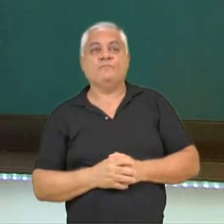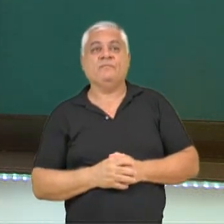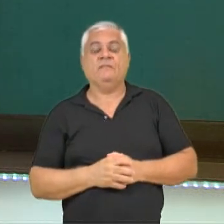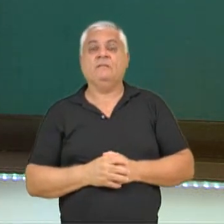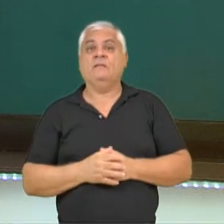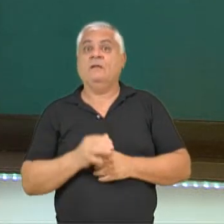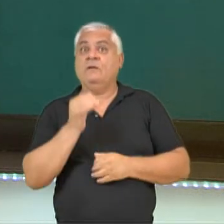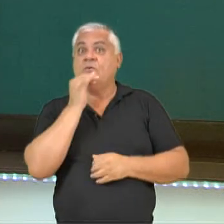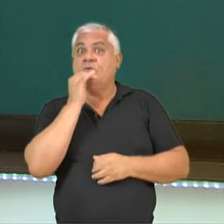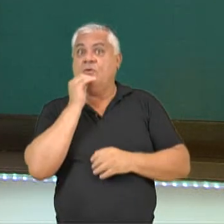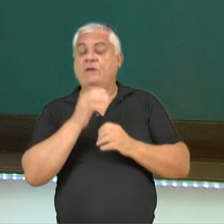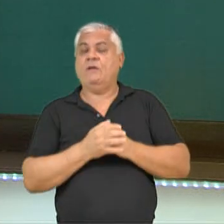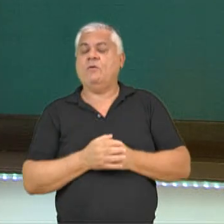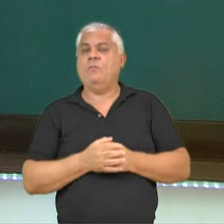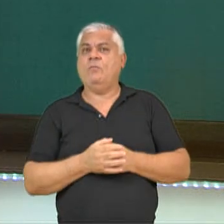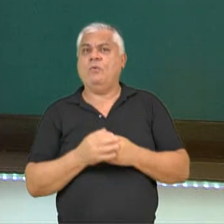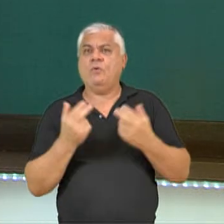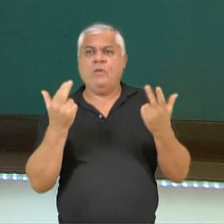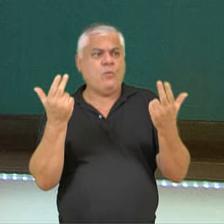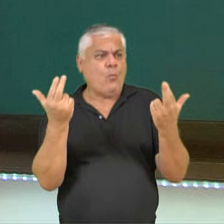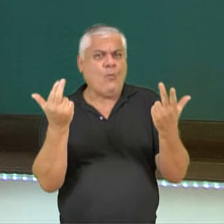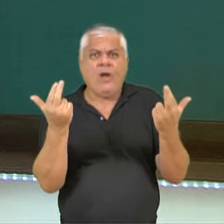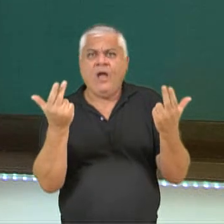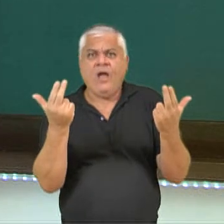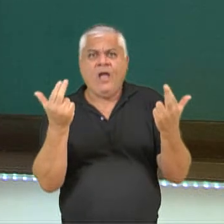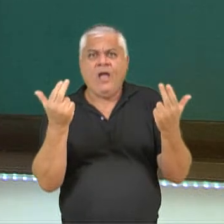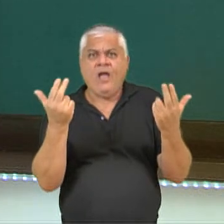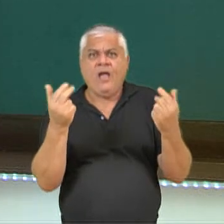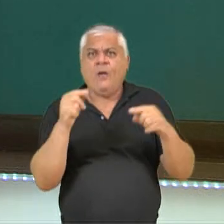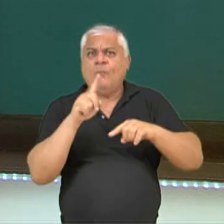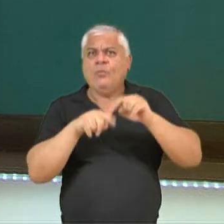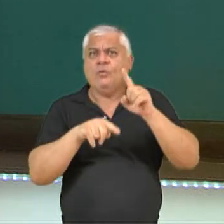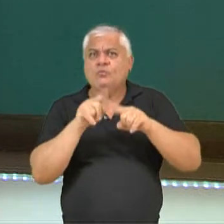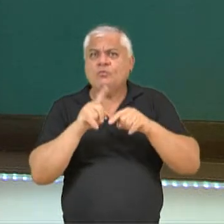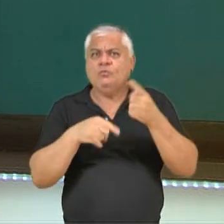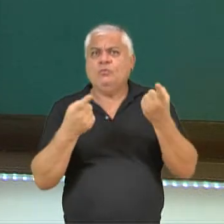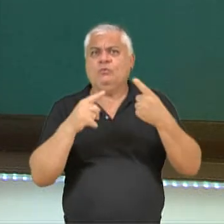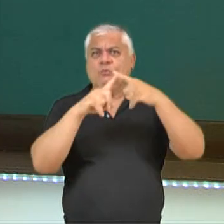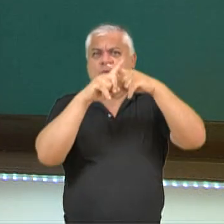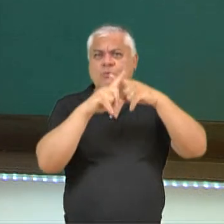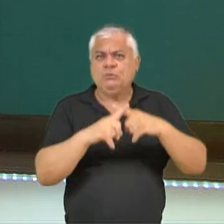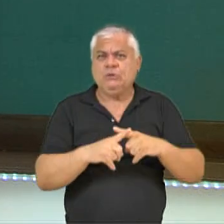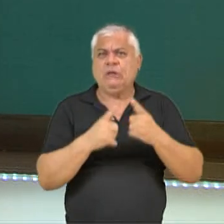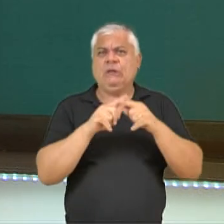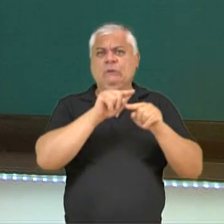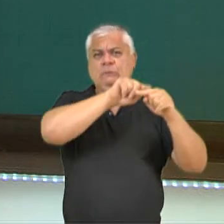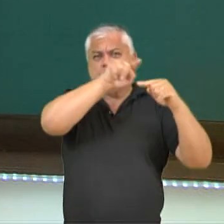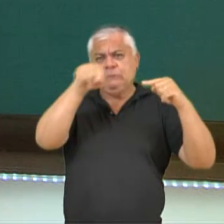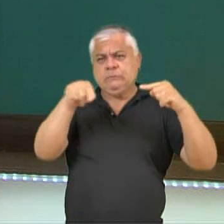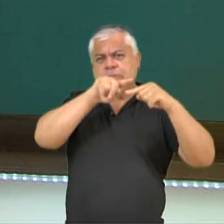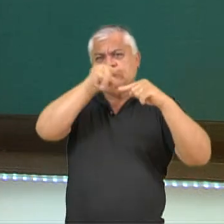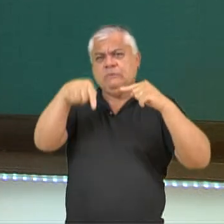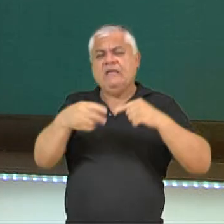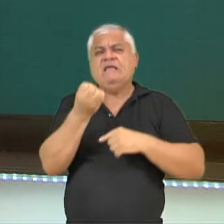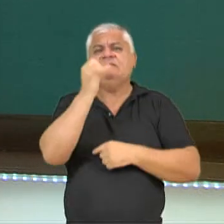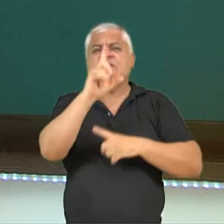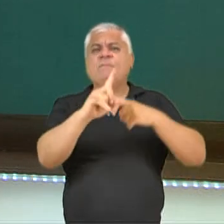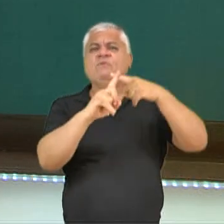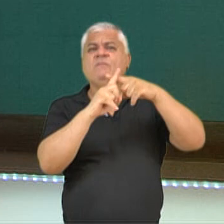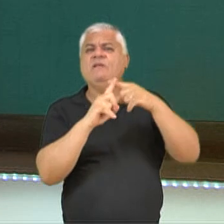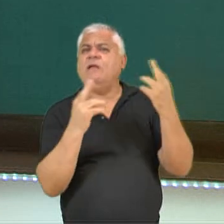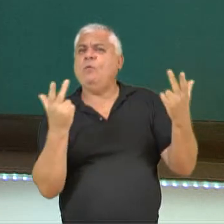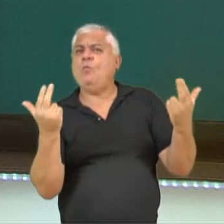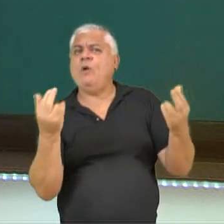Produto entre dois termos iguais. Então, nós estamos falando de produto, de multiplicação, de distributiva. E se eu for multiplicar duas coisas